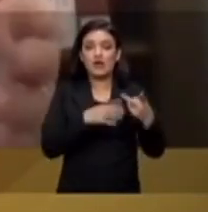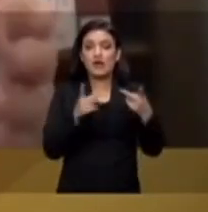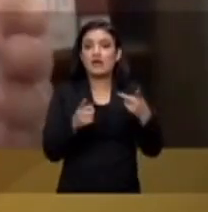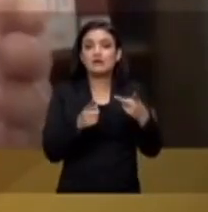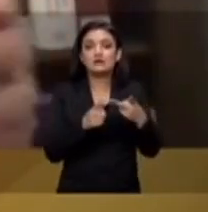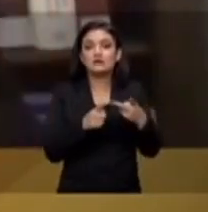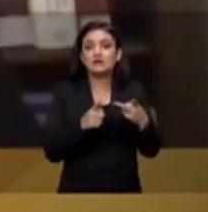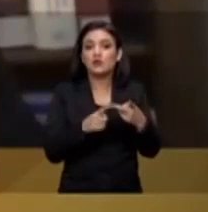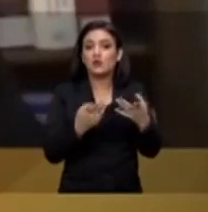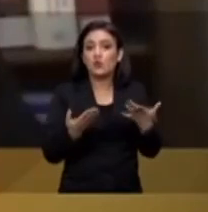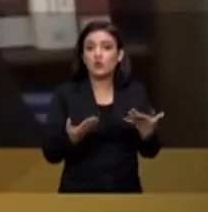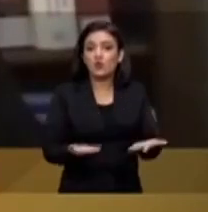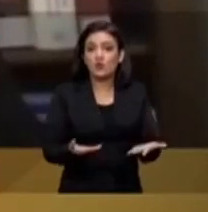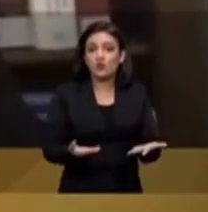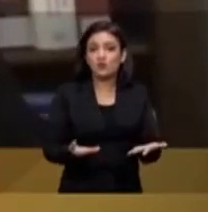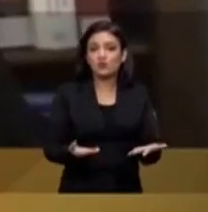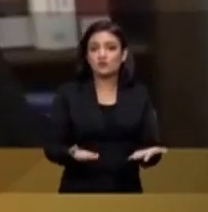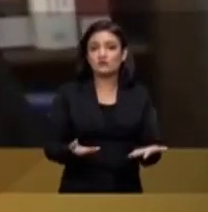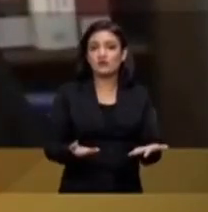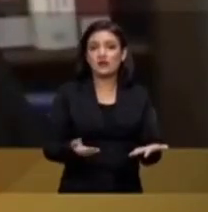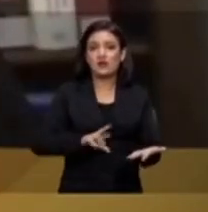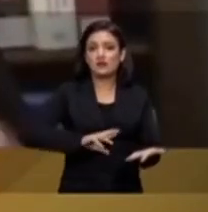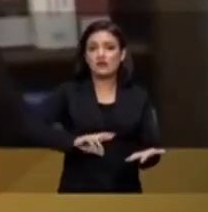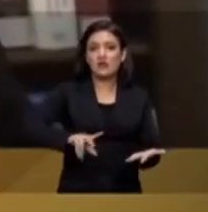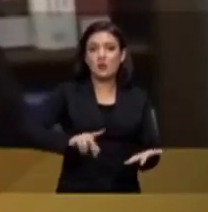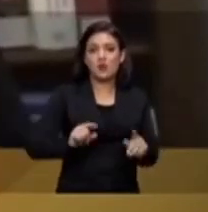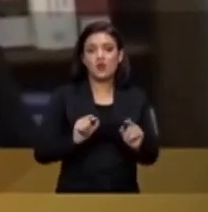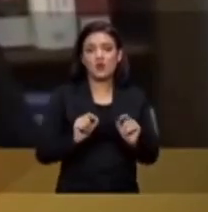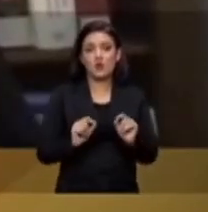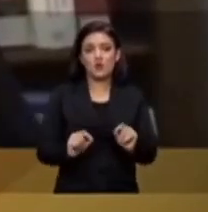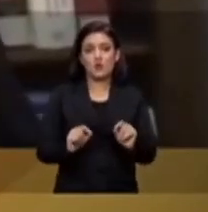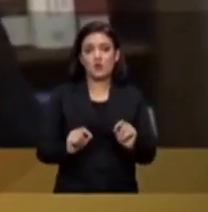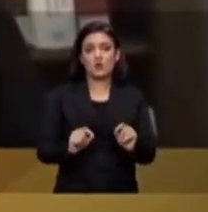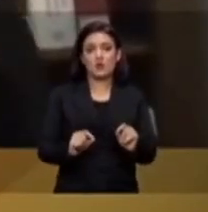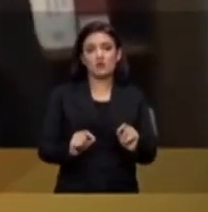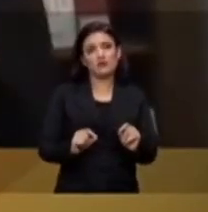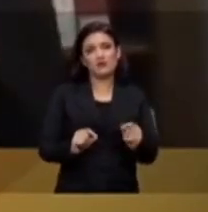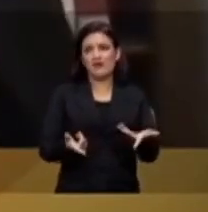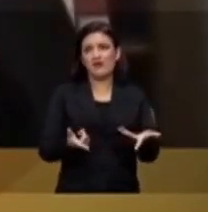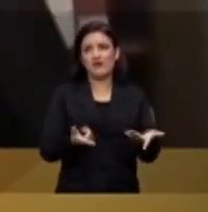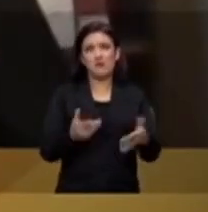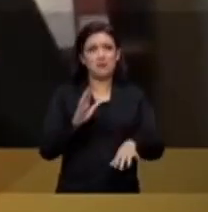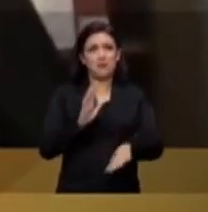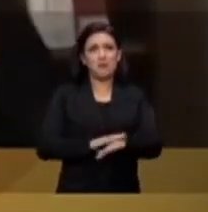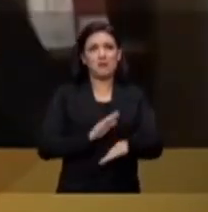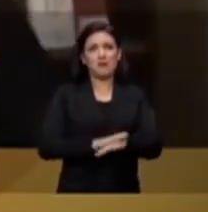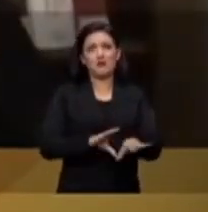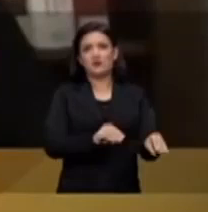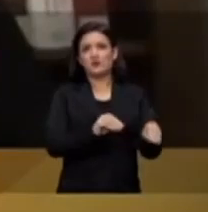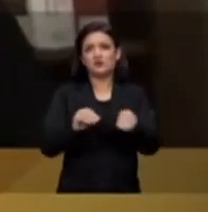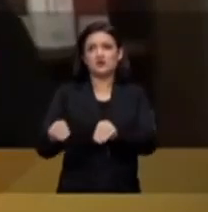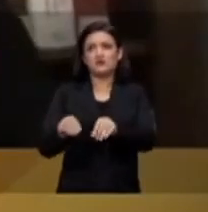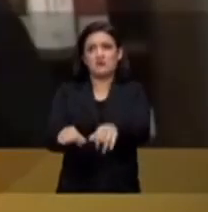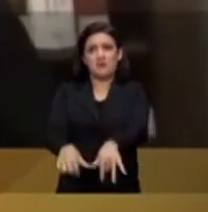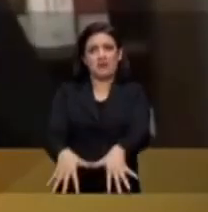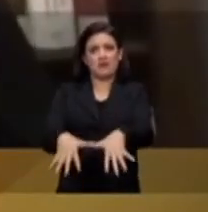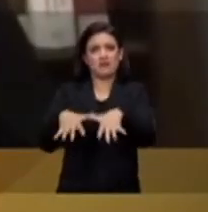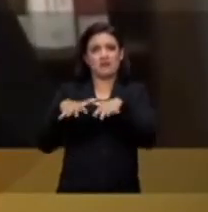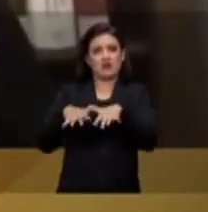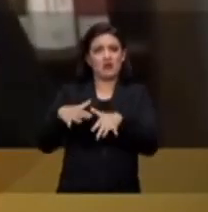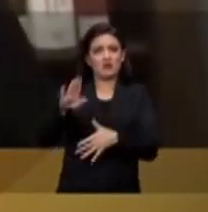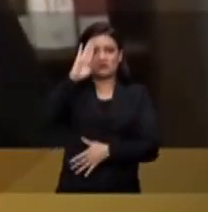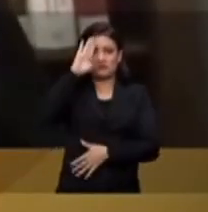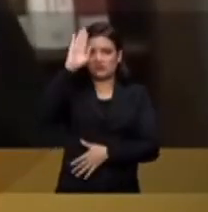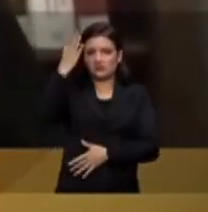trazida agora à apreciação do plenário, porquanto já estava tecnicamente